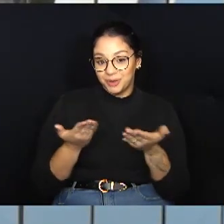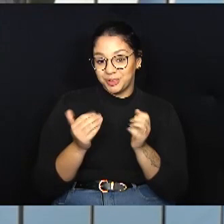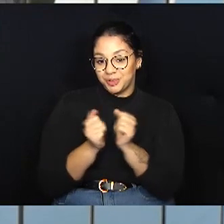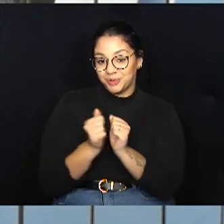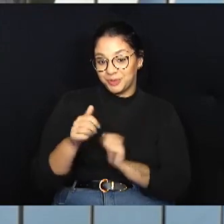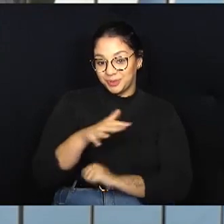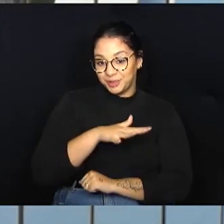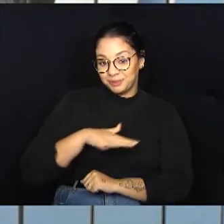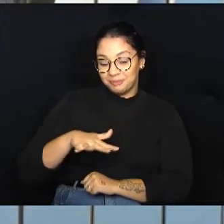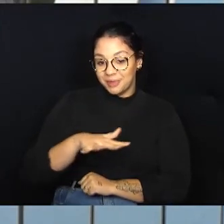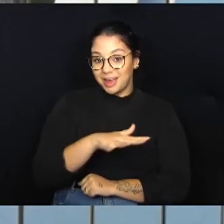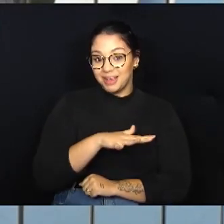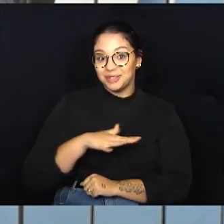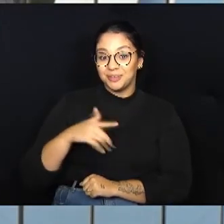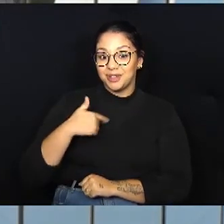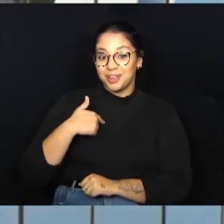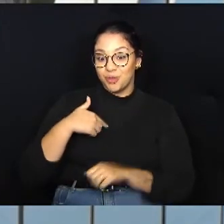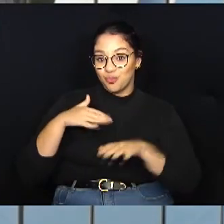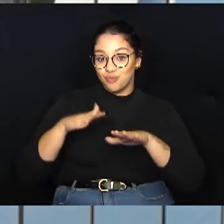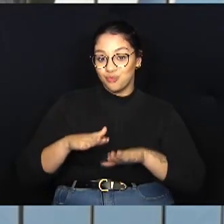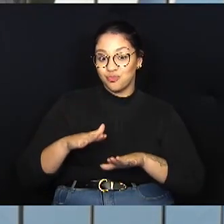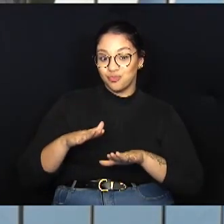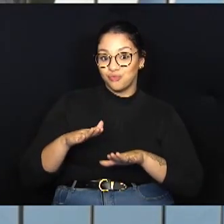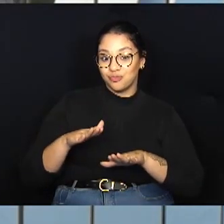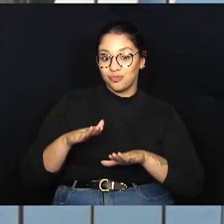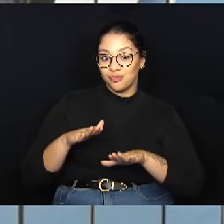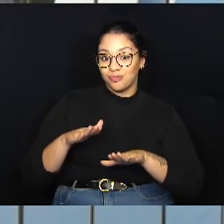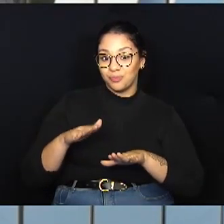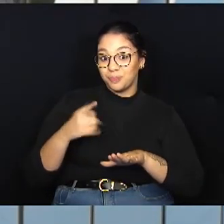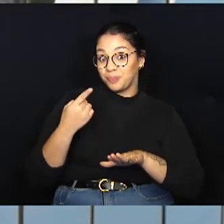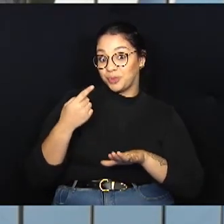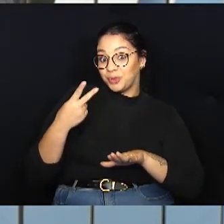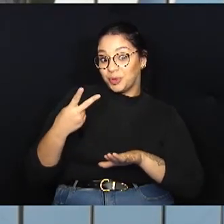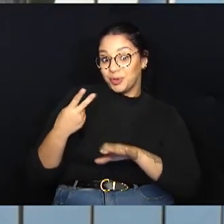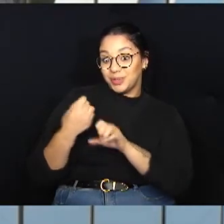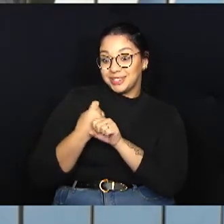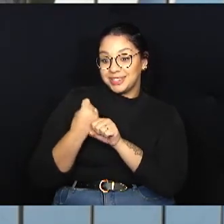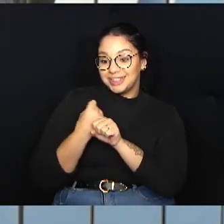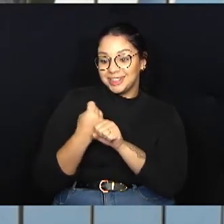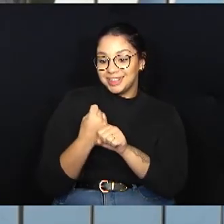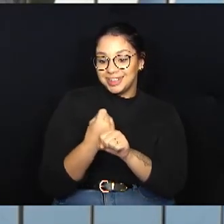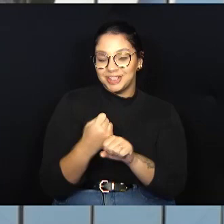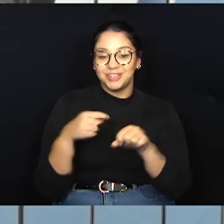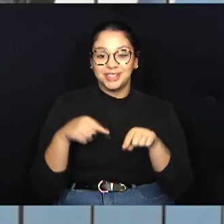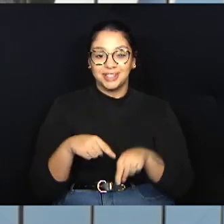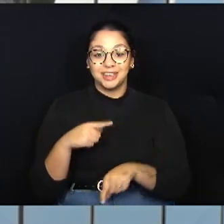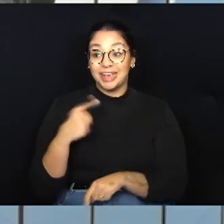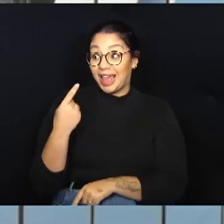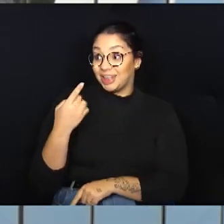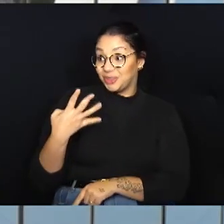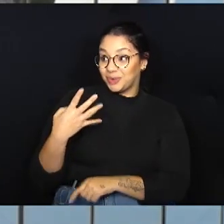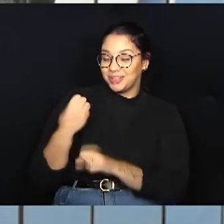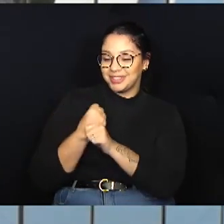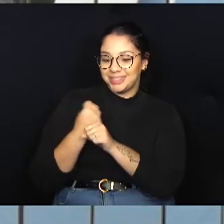passei, basicamente, os últimos 12 anos, né? 14 anos.